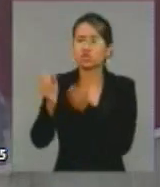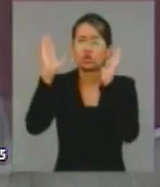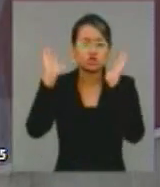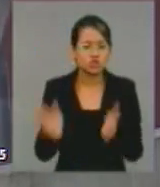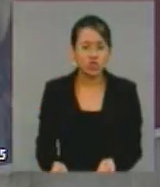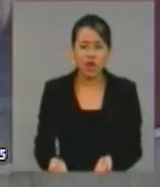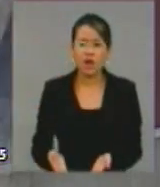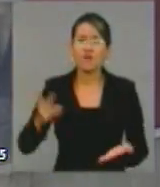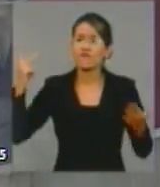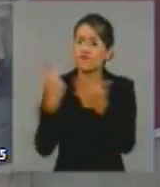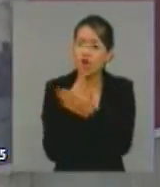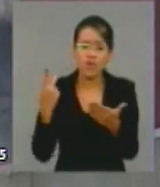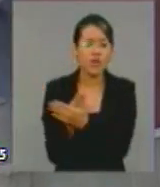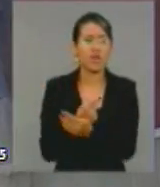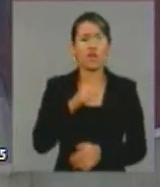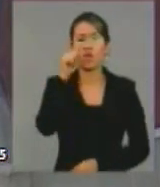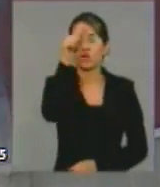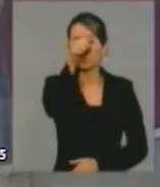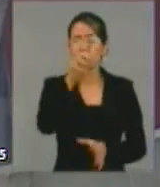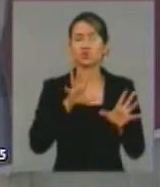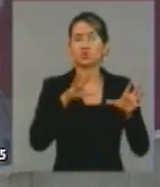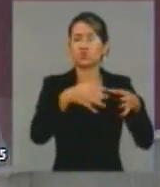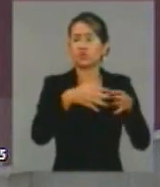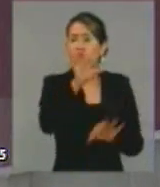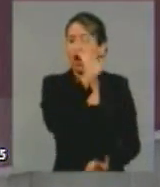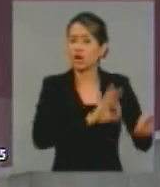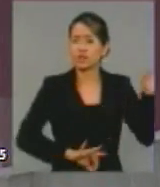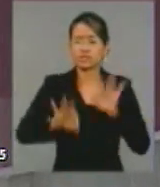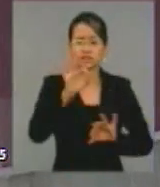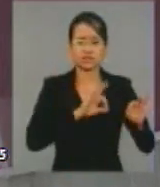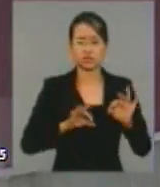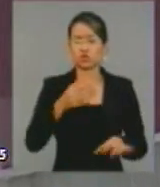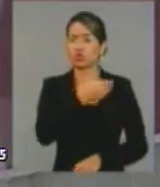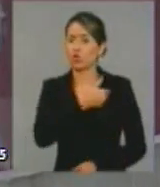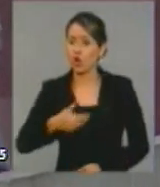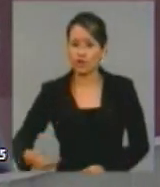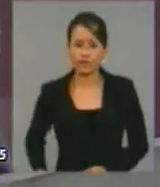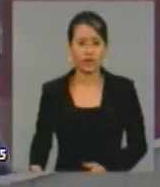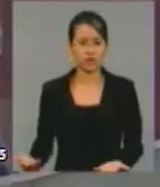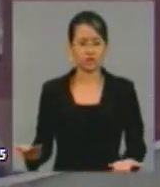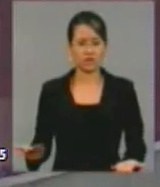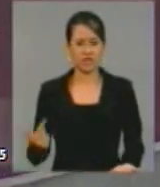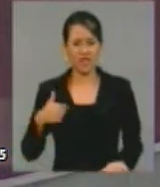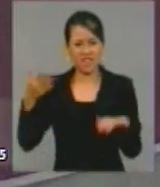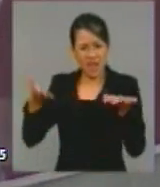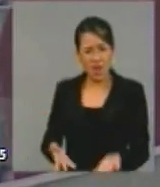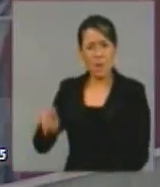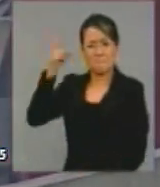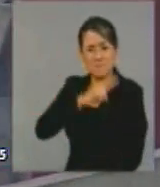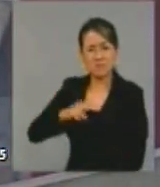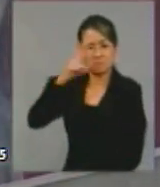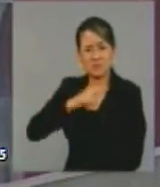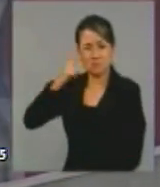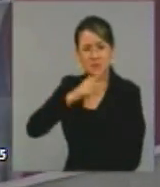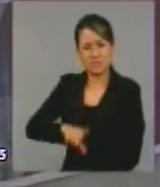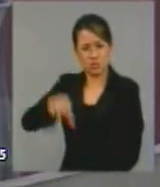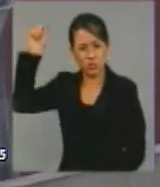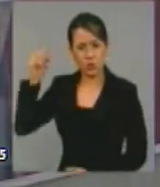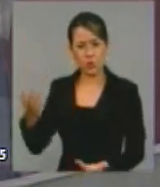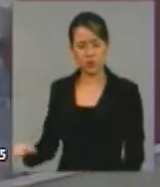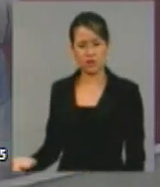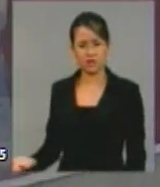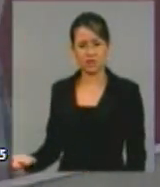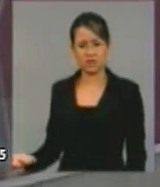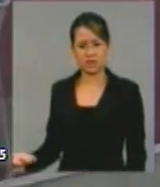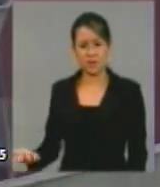não podemos aqui, de forma cega, continuar fazendo as mesmas opções. É necessário, portanto, ter